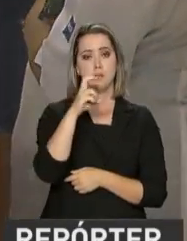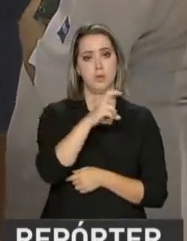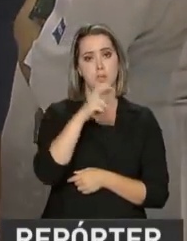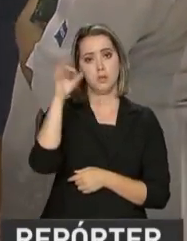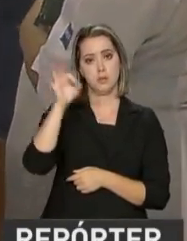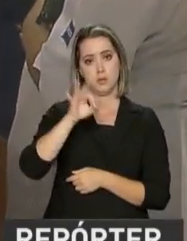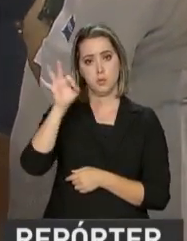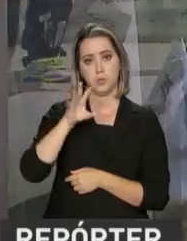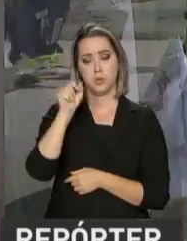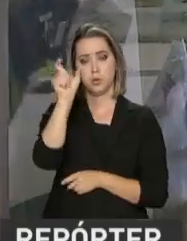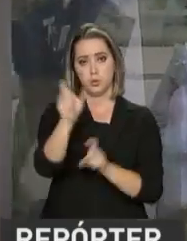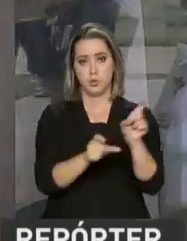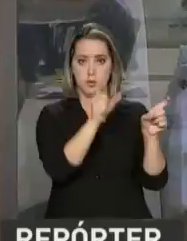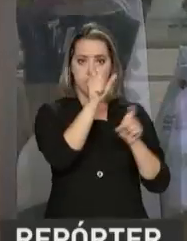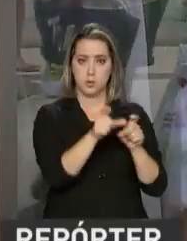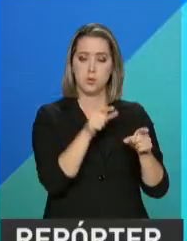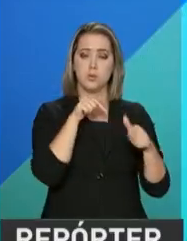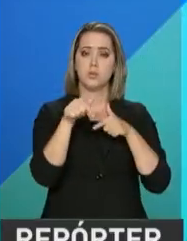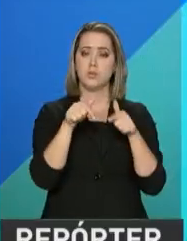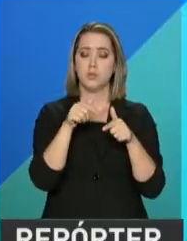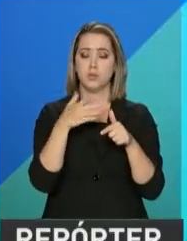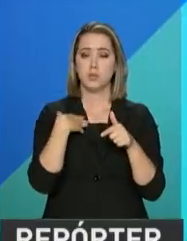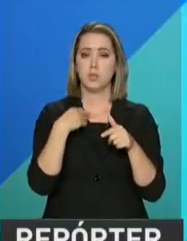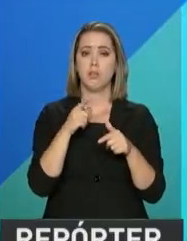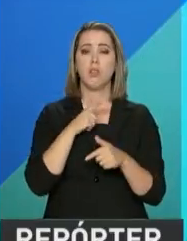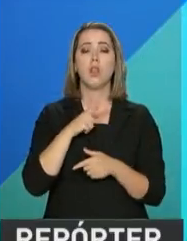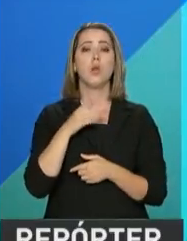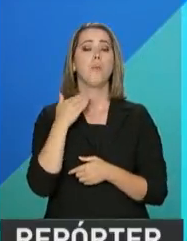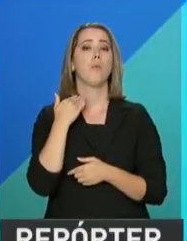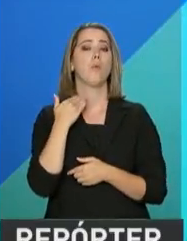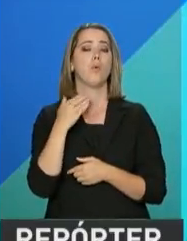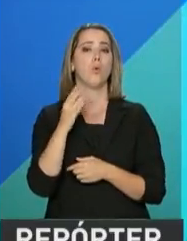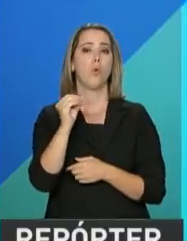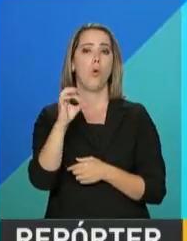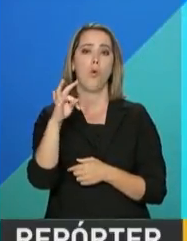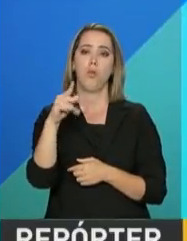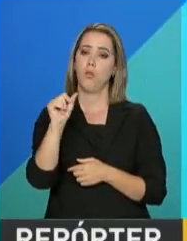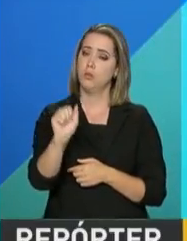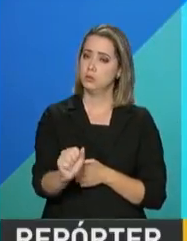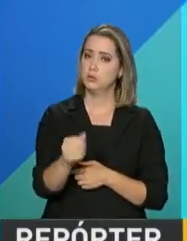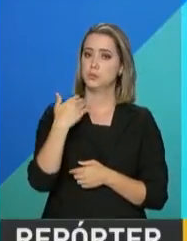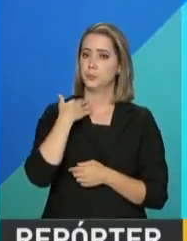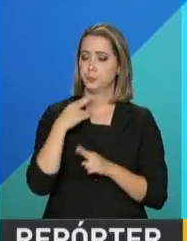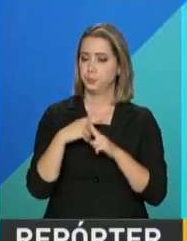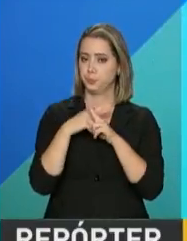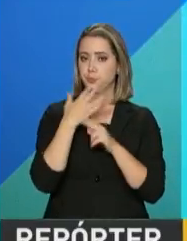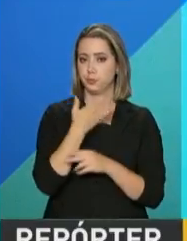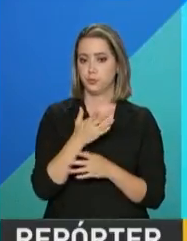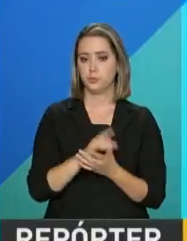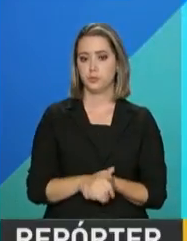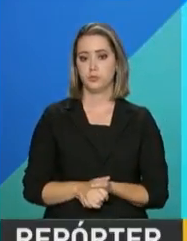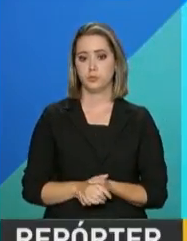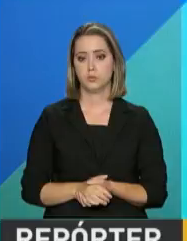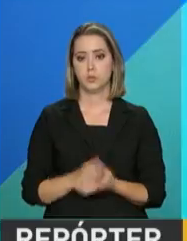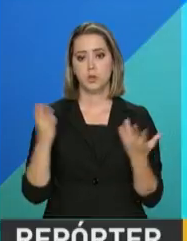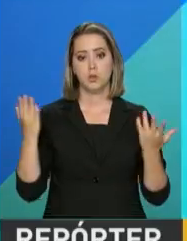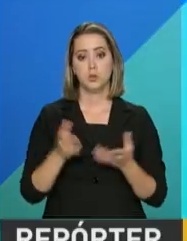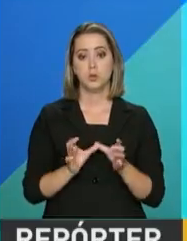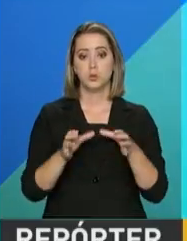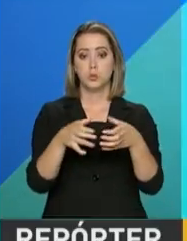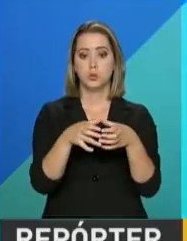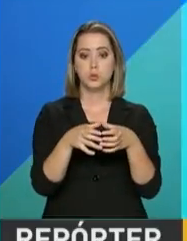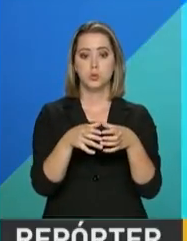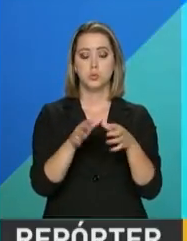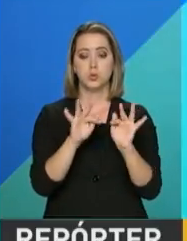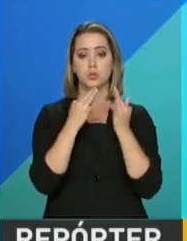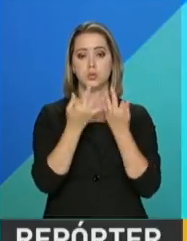55% dos clientes pessoa física da instituição. Num primeiro momento, com o público-alvo, que são as famílias de baixa renda,